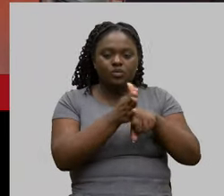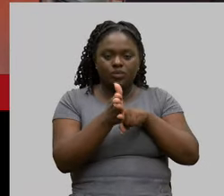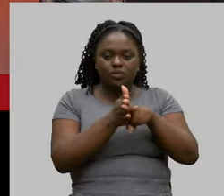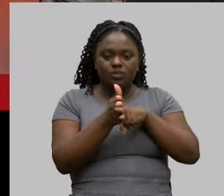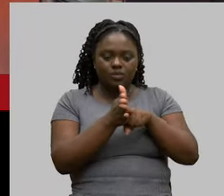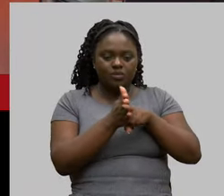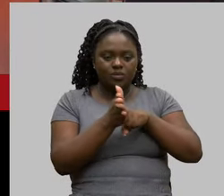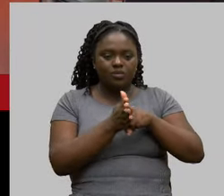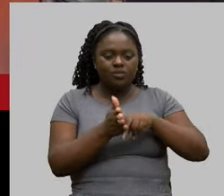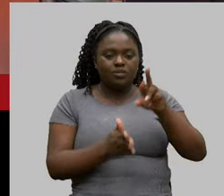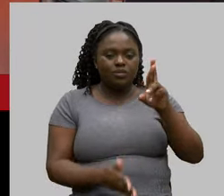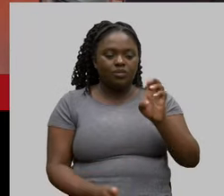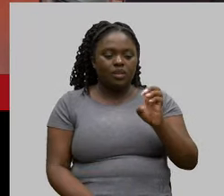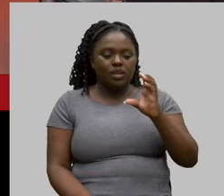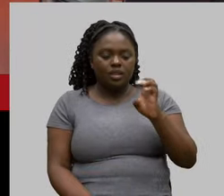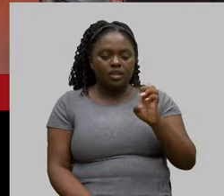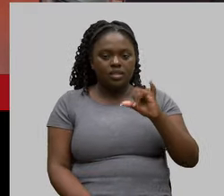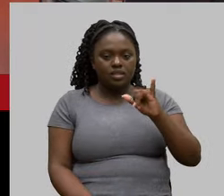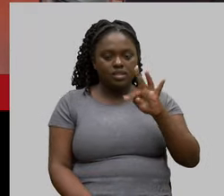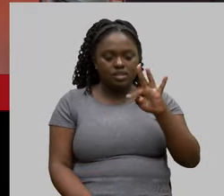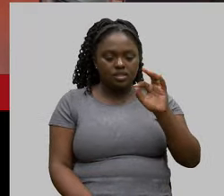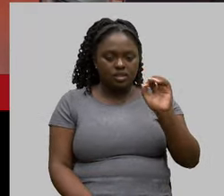Minas Gerais anfip